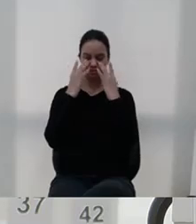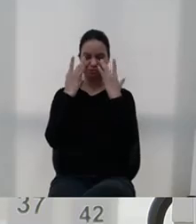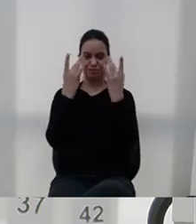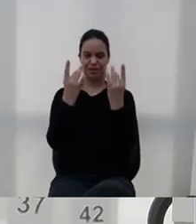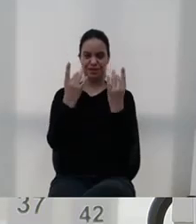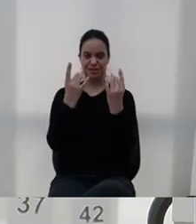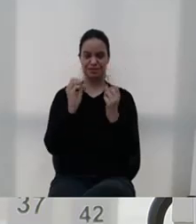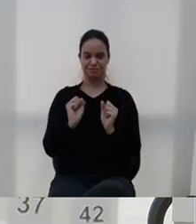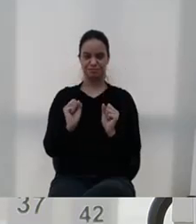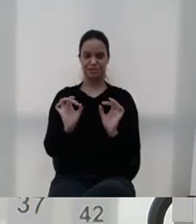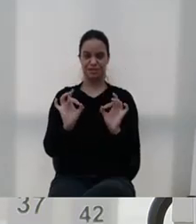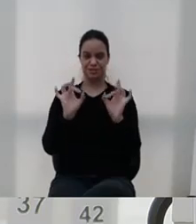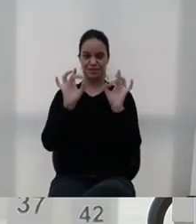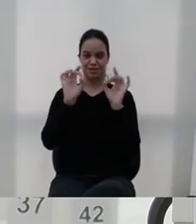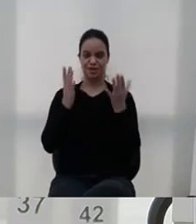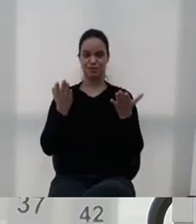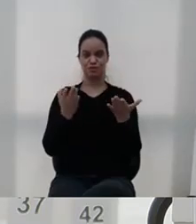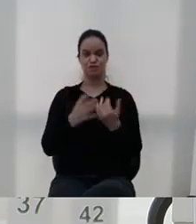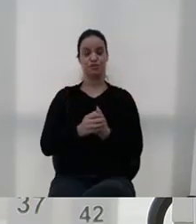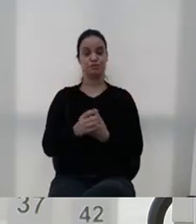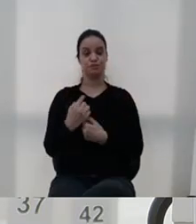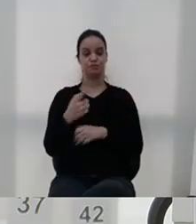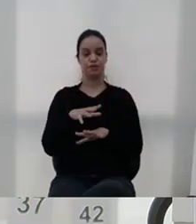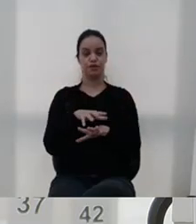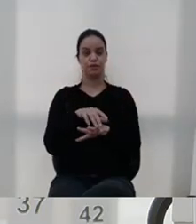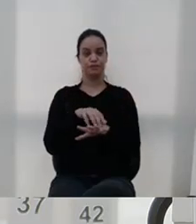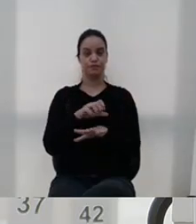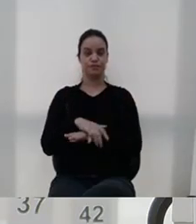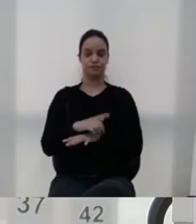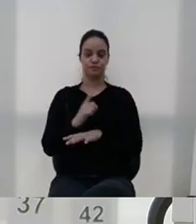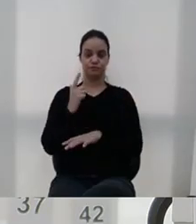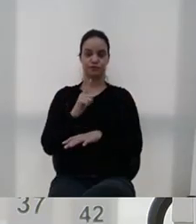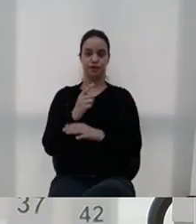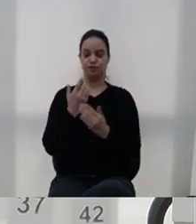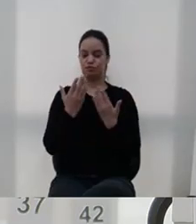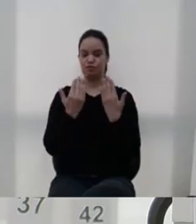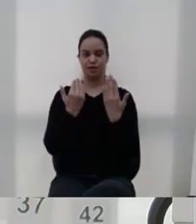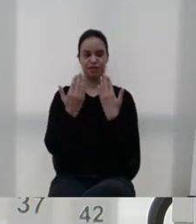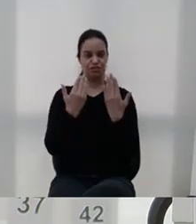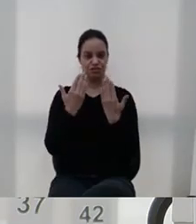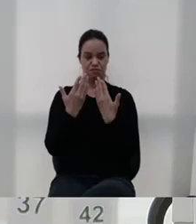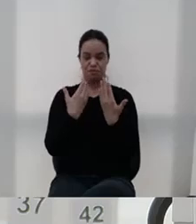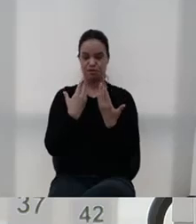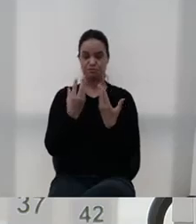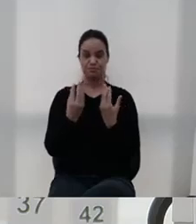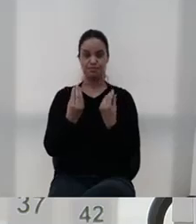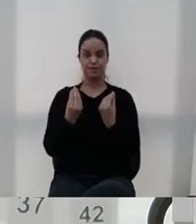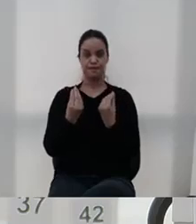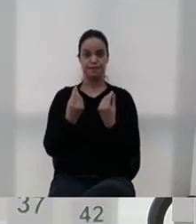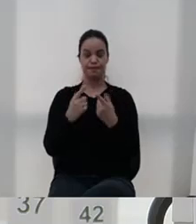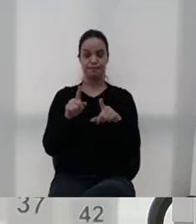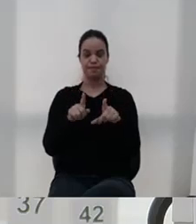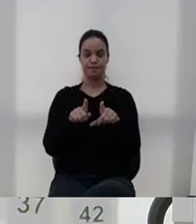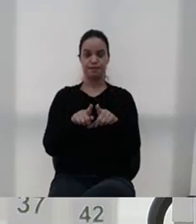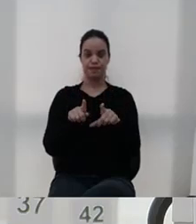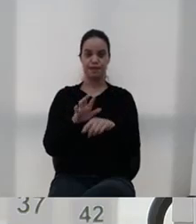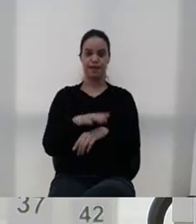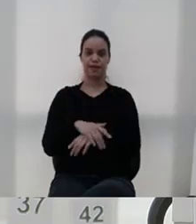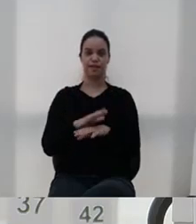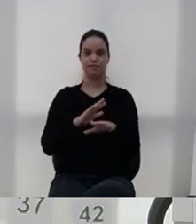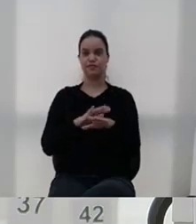da administração superior. Somos uma unidade que absorve muitos atendimentos e demandas que chegam na unidade. Realizamos praticamente todas